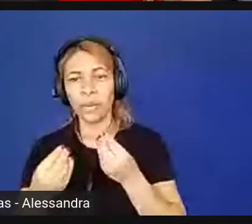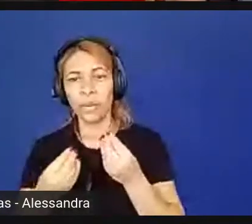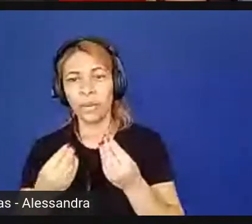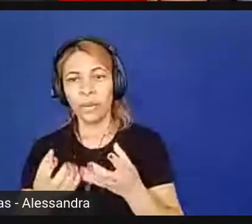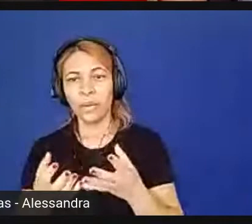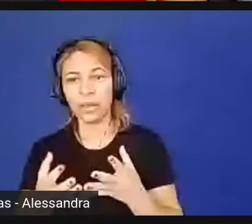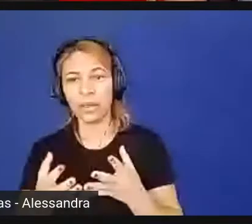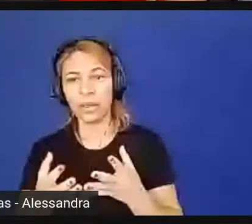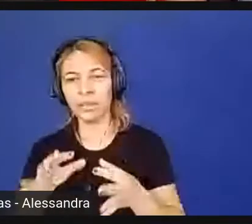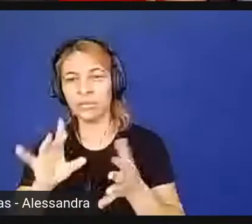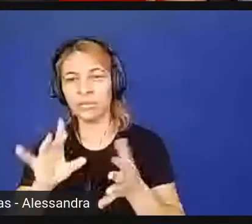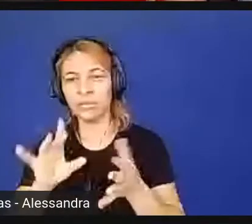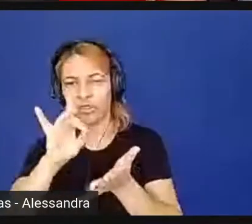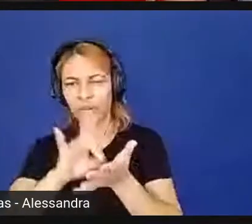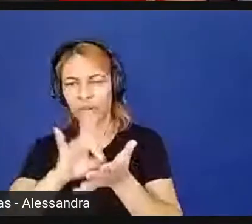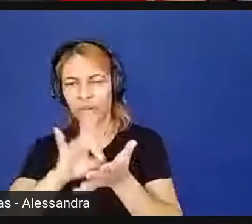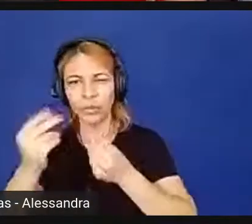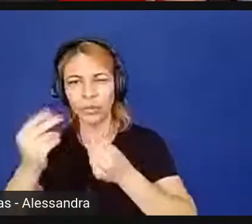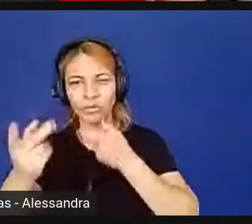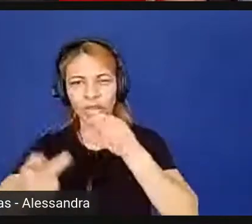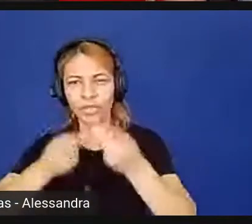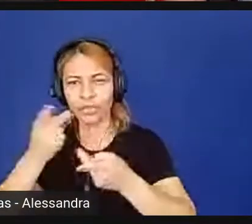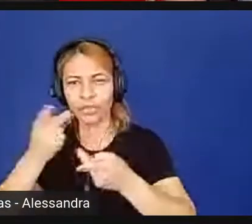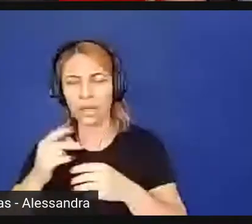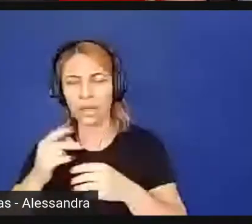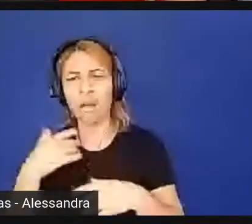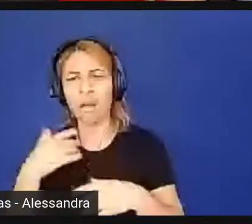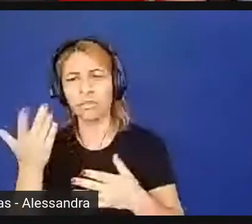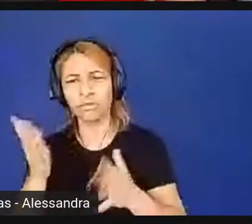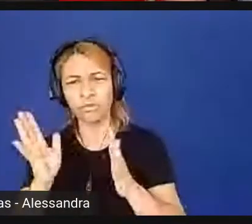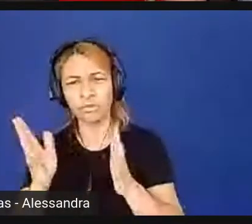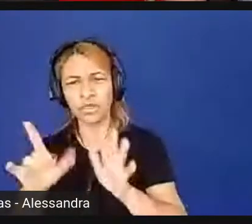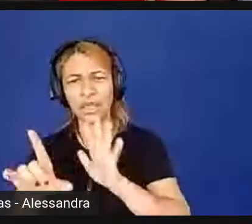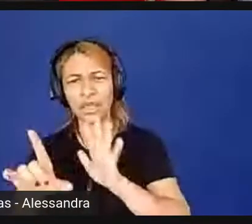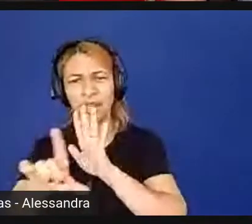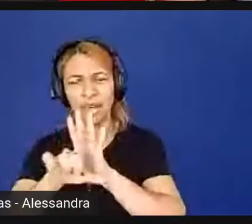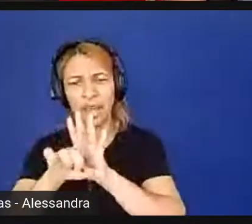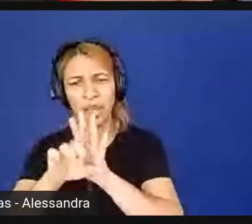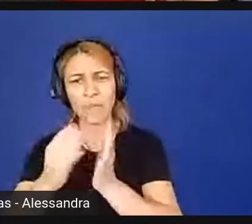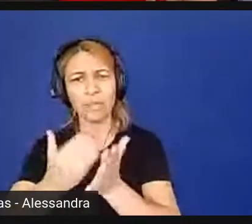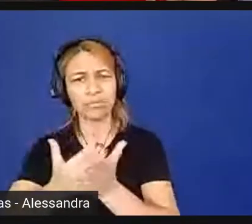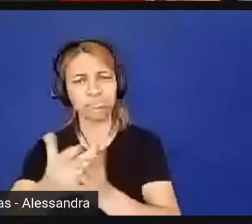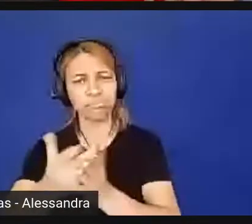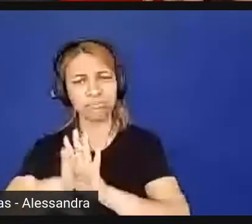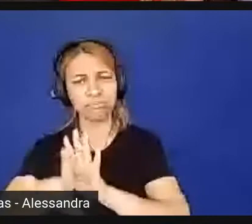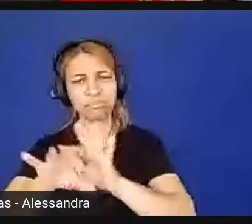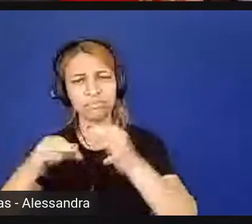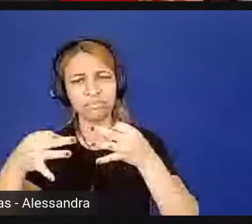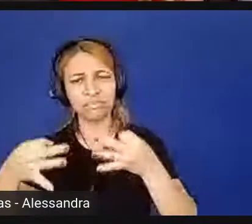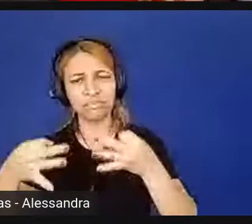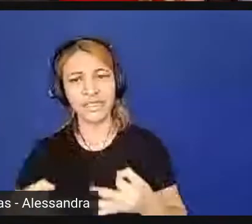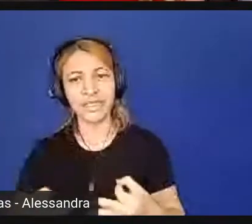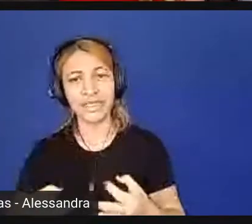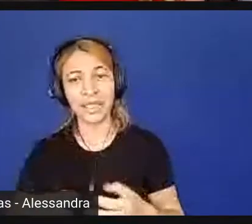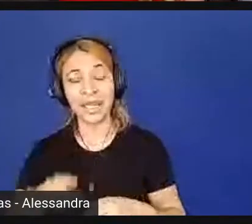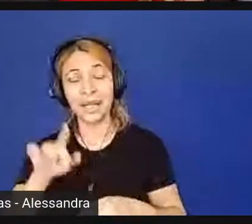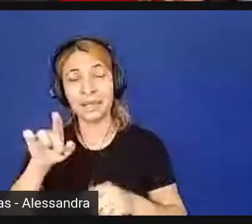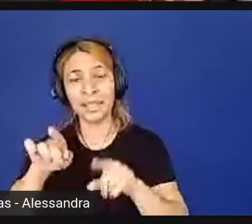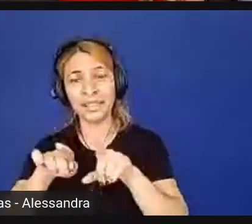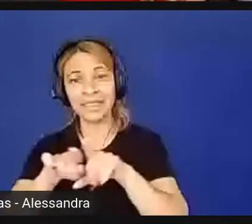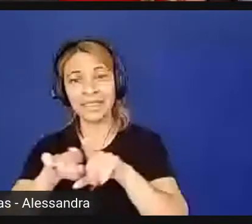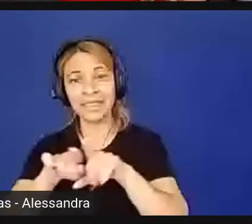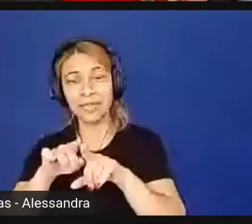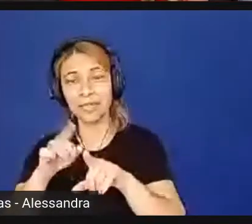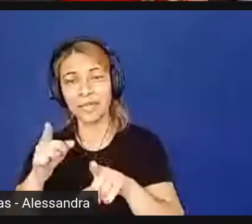isso de fato é muito falado, sabe? Assim, poxa, eu já tenho lei o princípio da legalidade. Eu ia puxar também assim para a